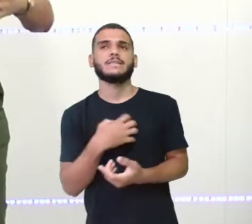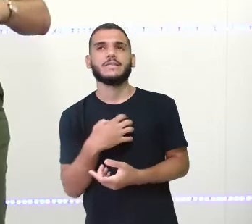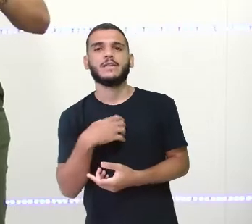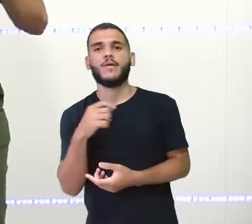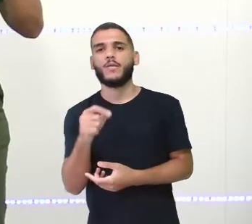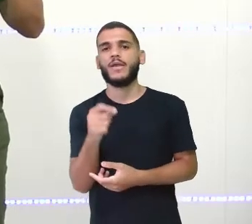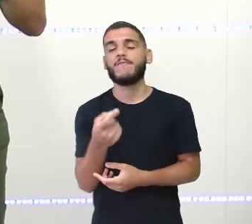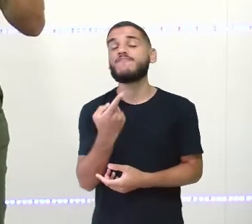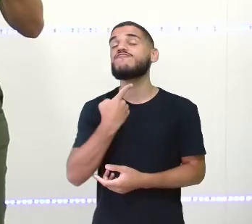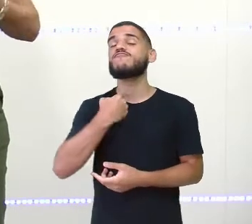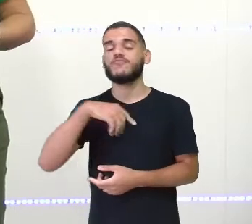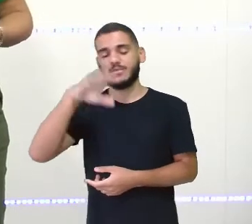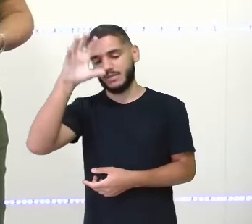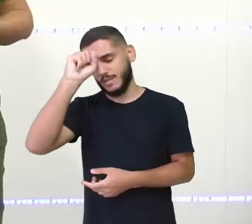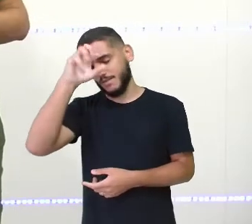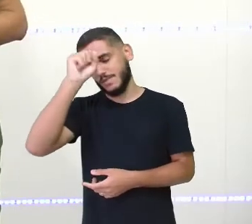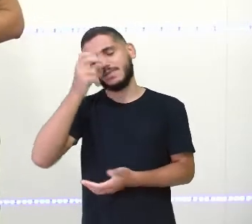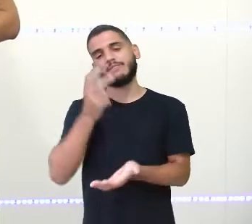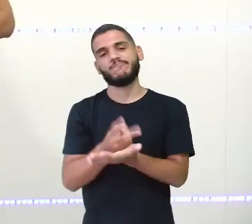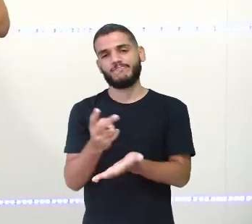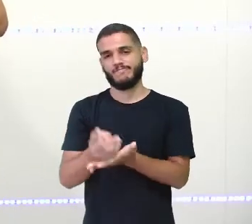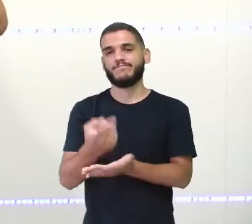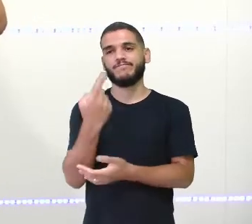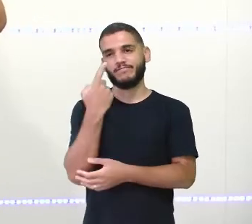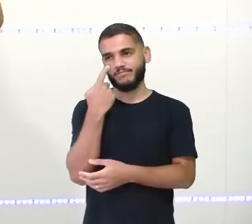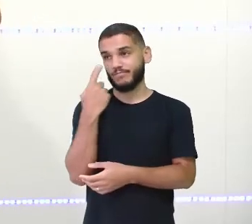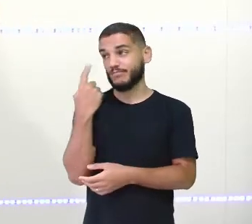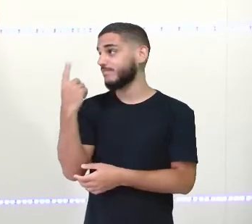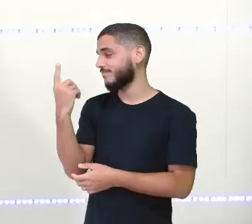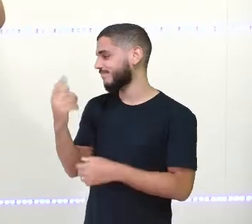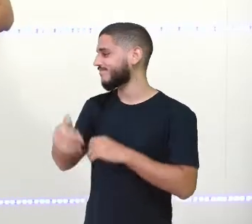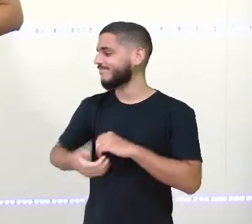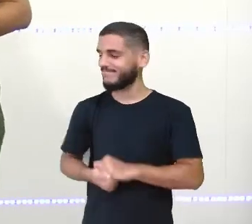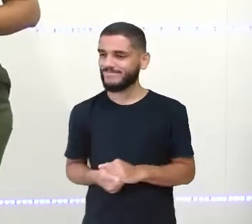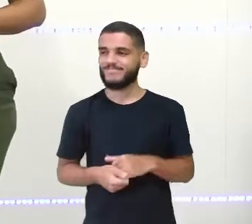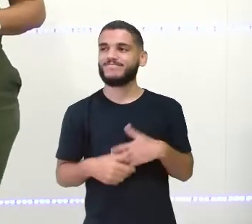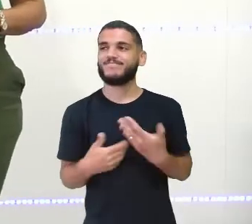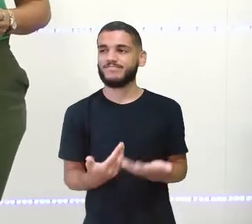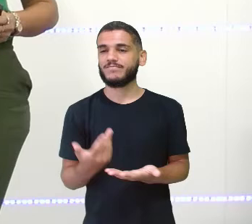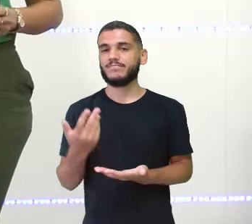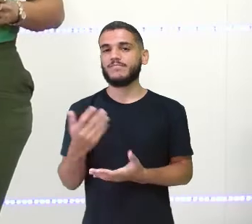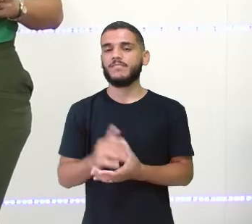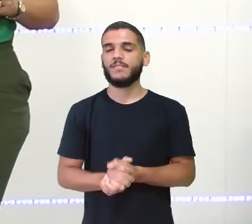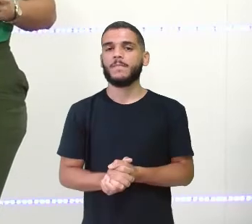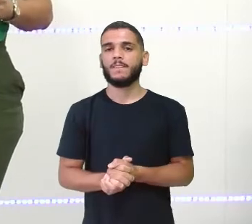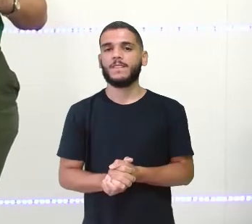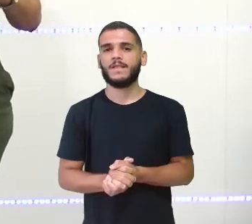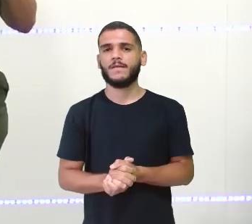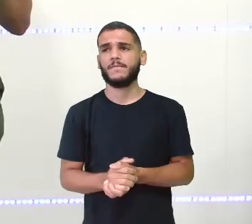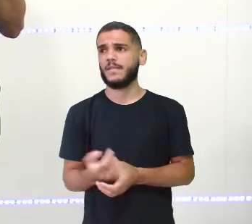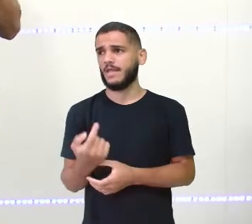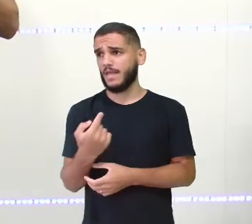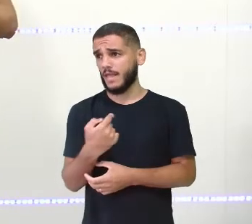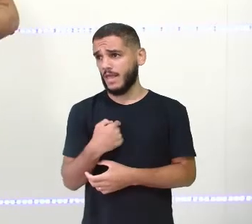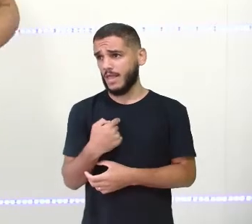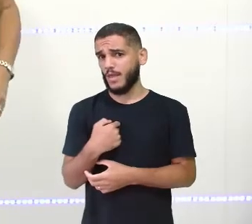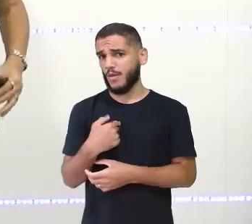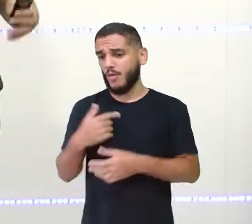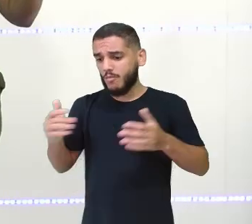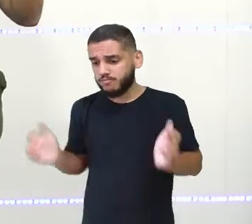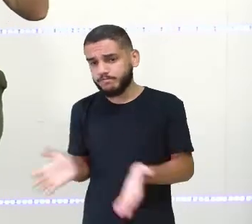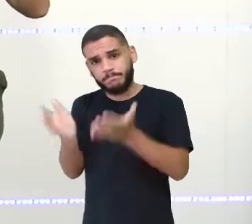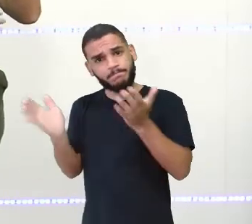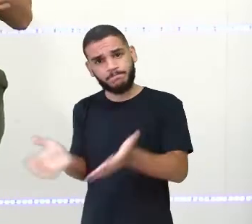sede de aprender cada vez mais. Professora Kátia, e aí, olha, eu estou incentivando